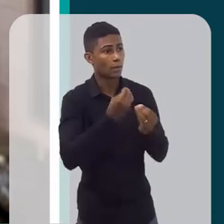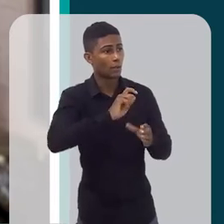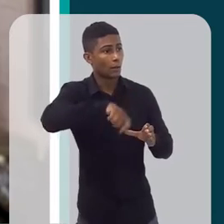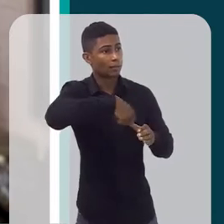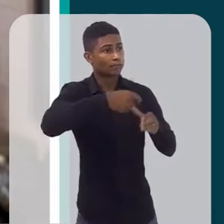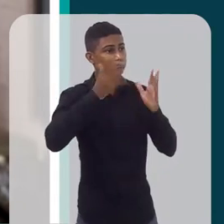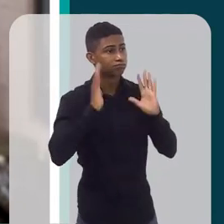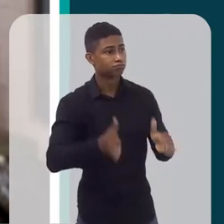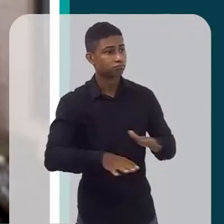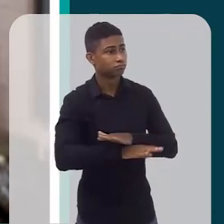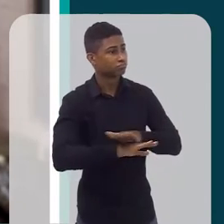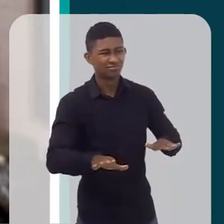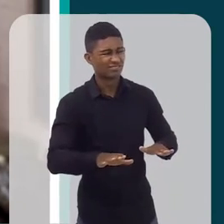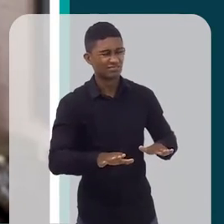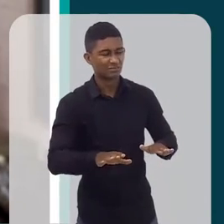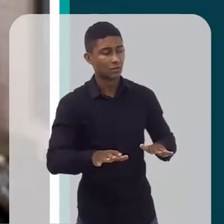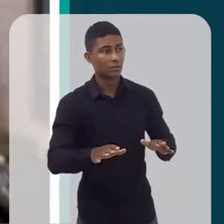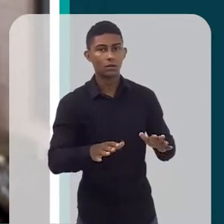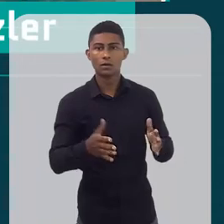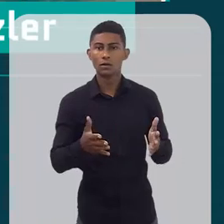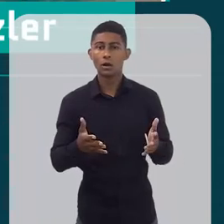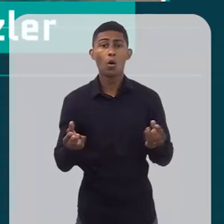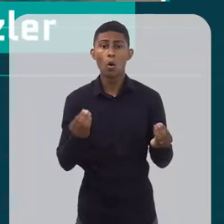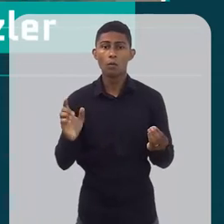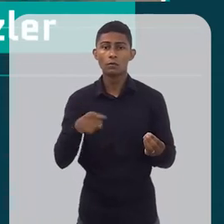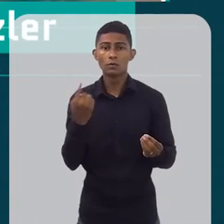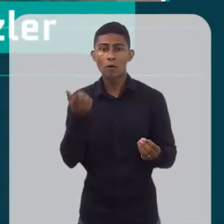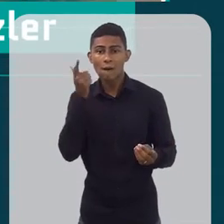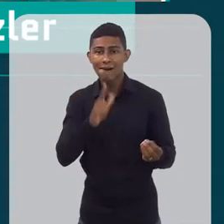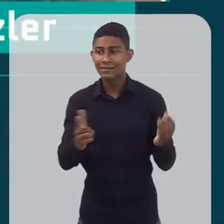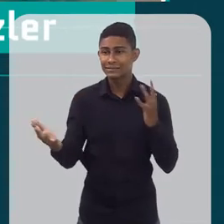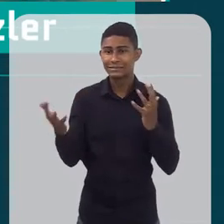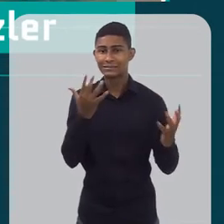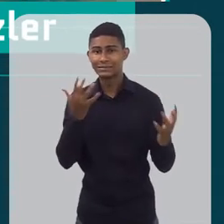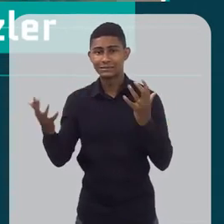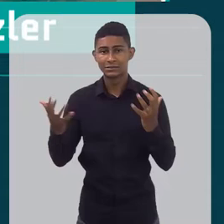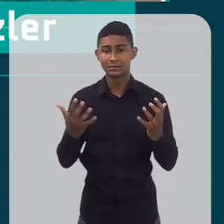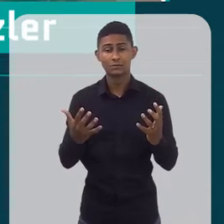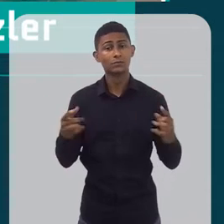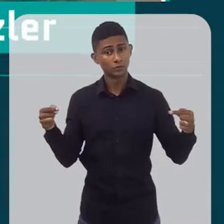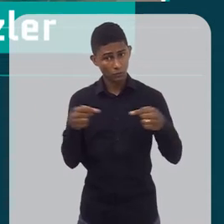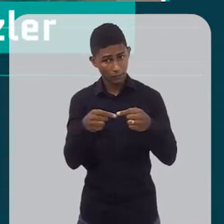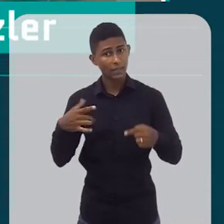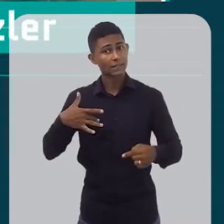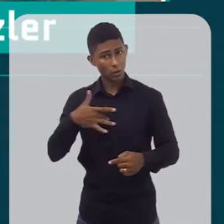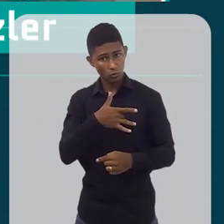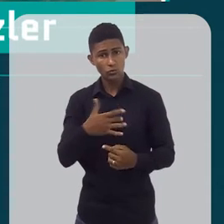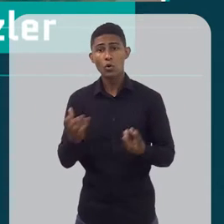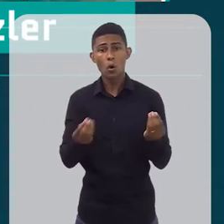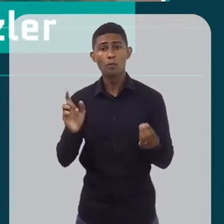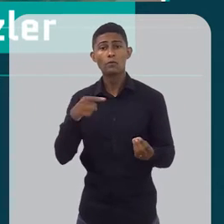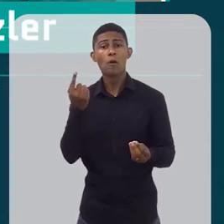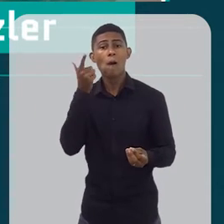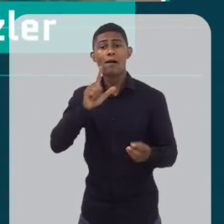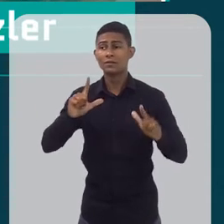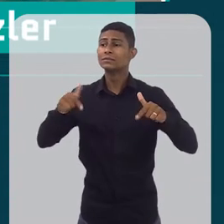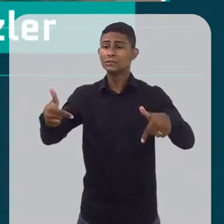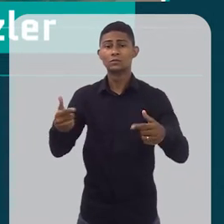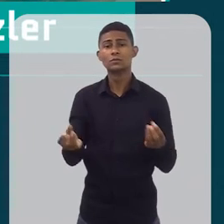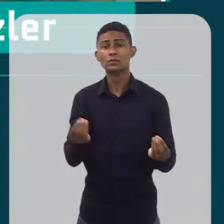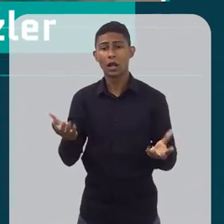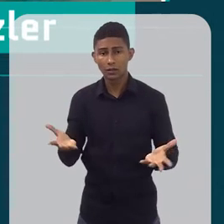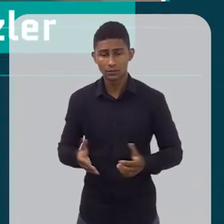né? Como que a gente lida? Isso é uma catástrofe da saúde pública. Como que a gente lida com isso, doutor?